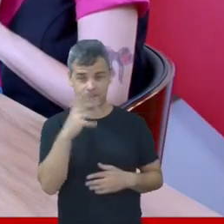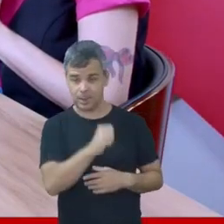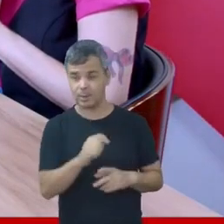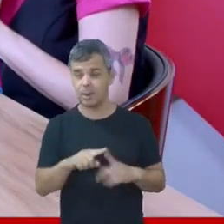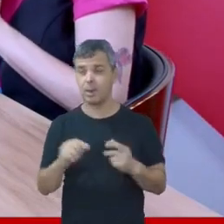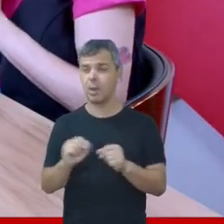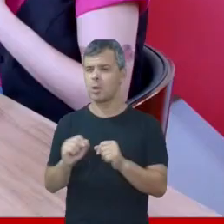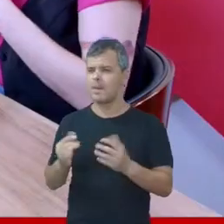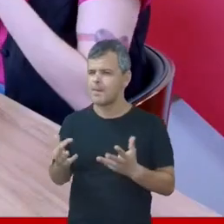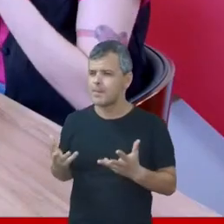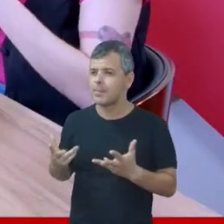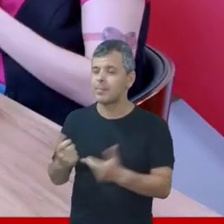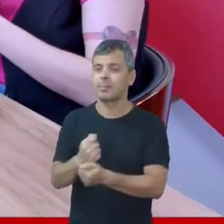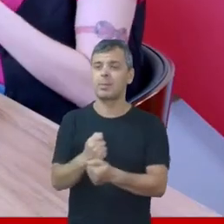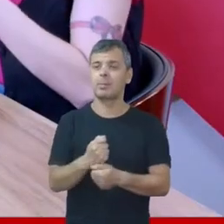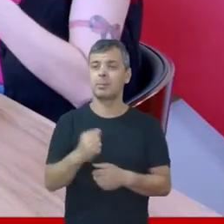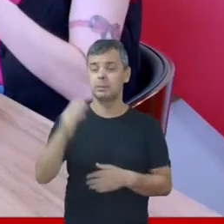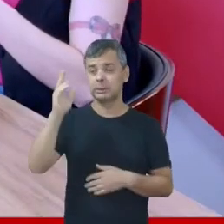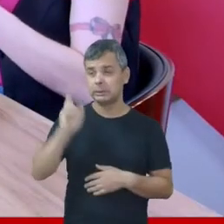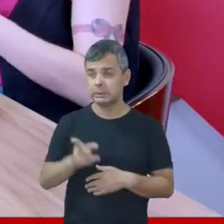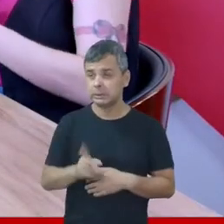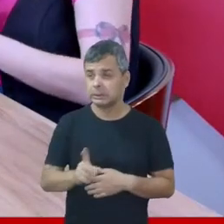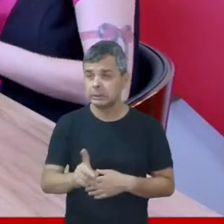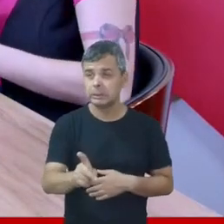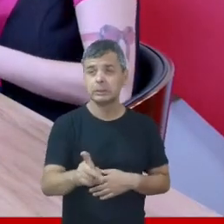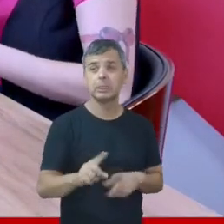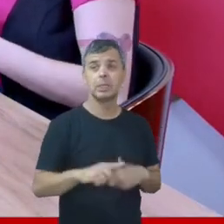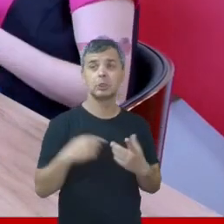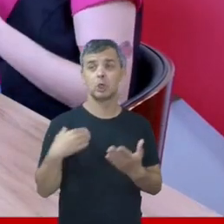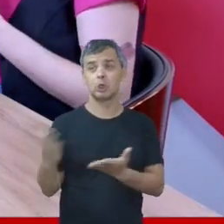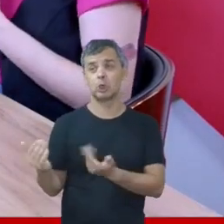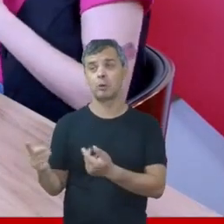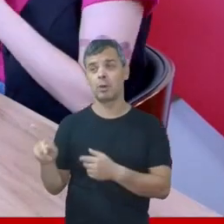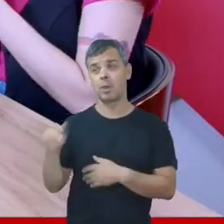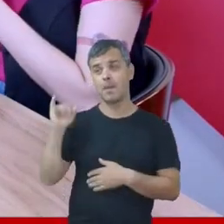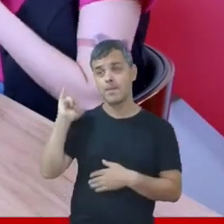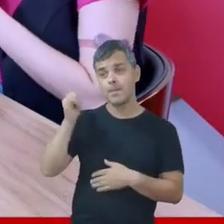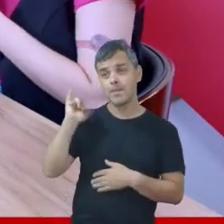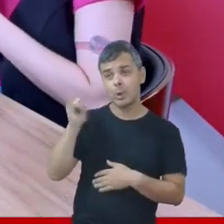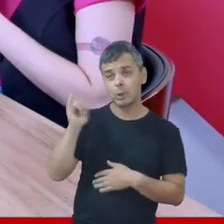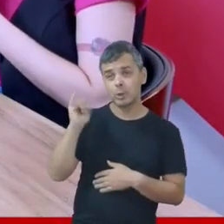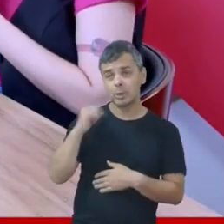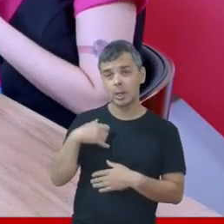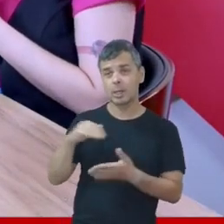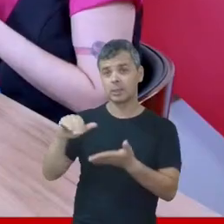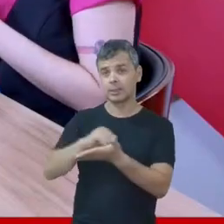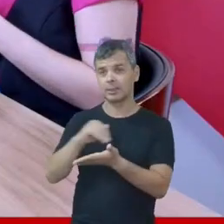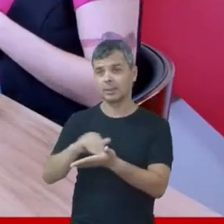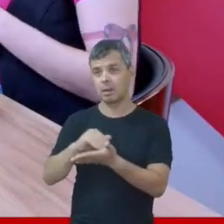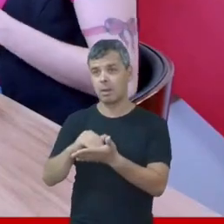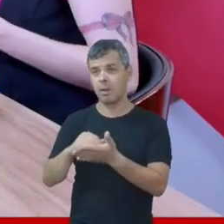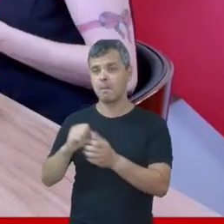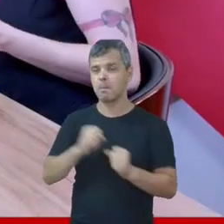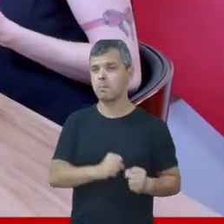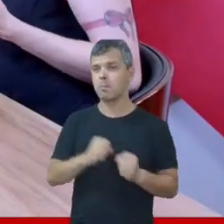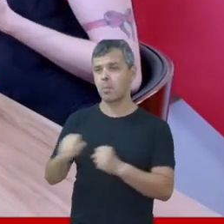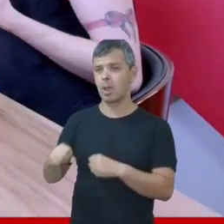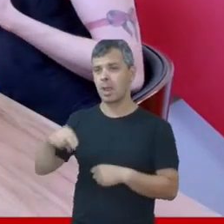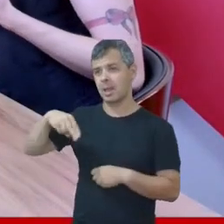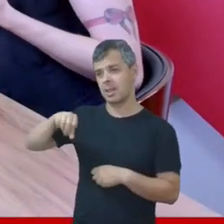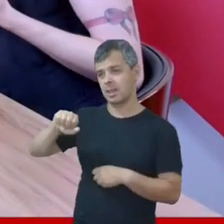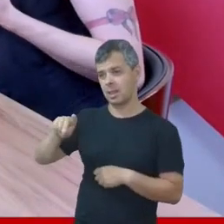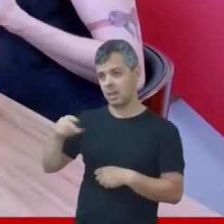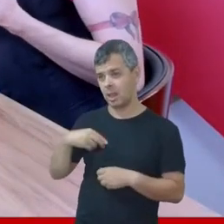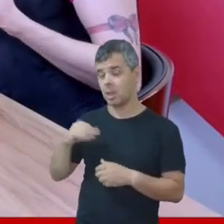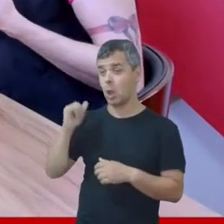espaço maravilhoso. Esquece. A Nádia sempre só a juventude coruja. do PT que tem um podcast. A nossa secretária, poderosa Nádia. Só a juventude do